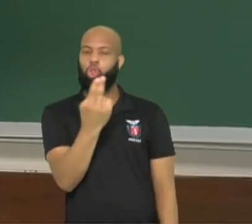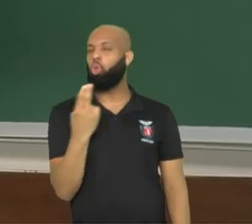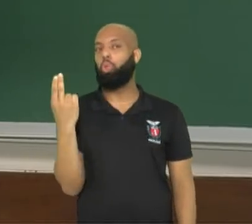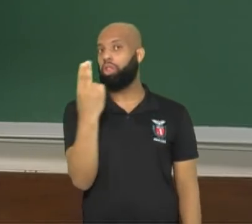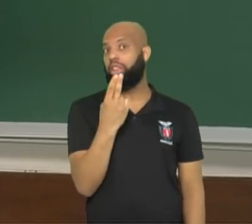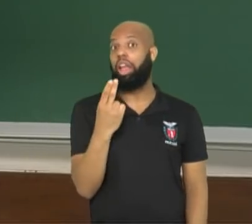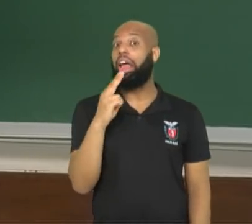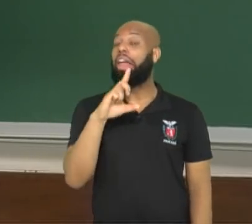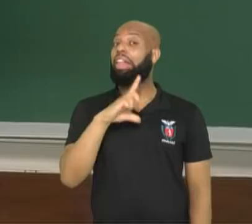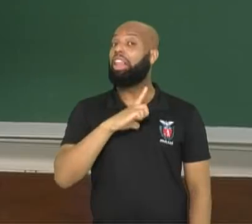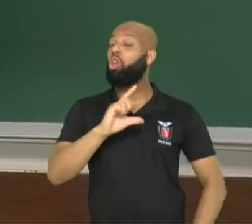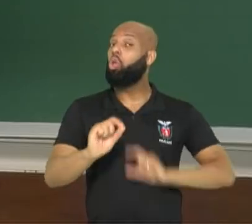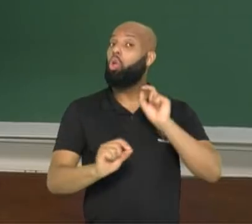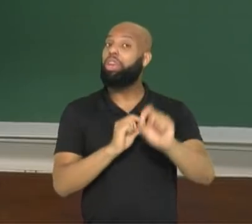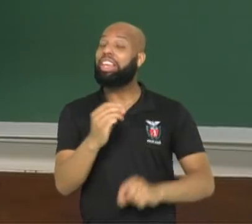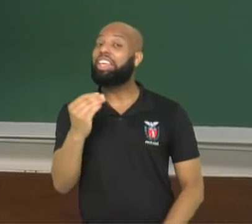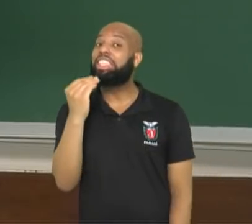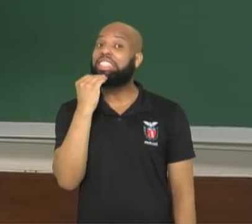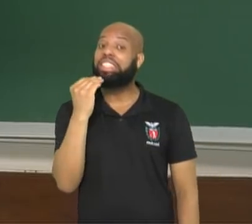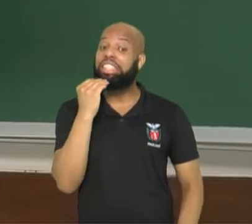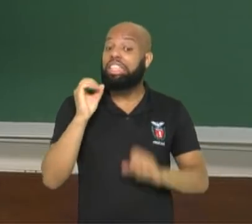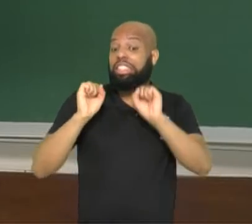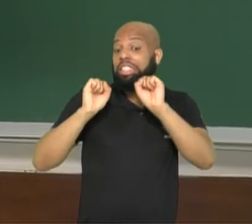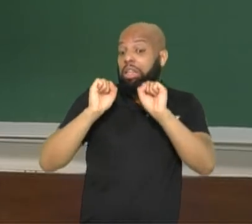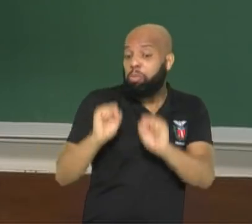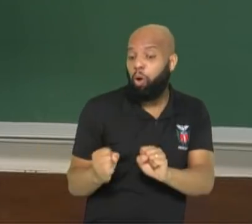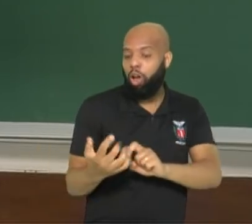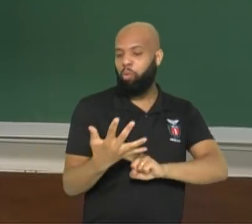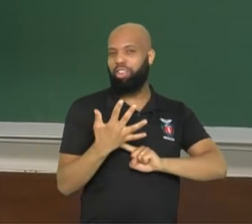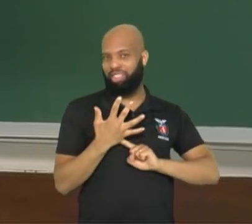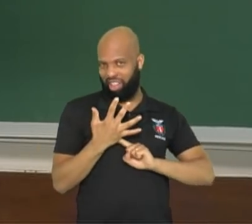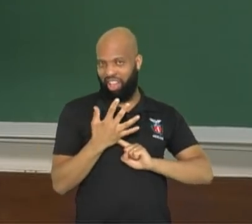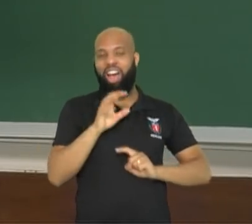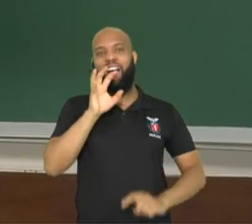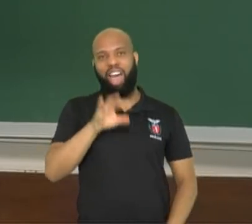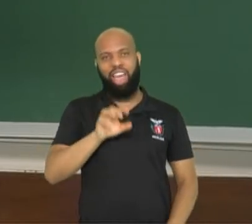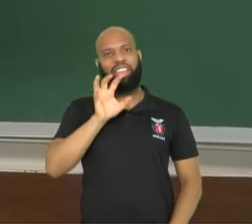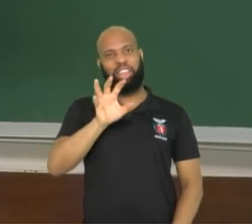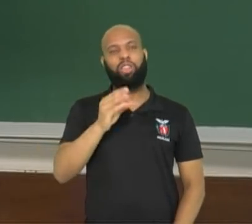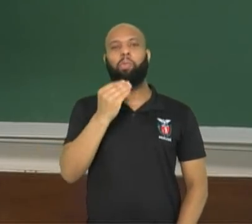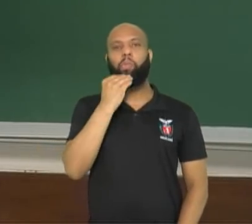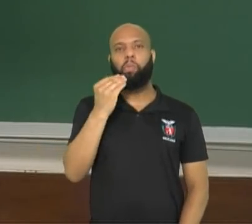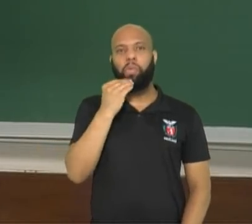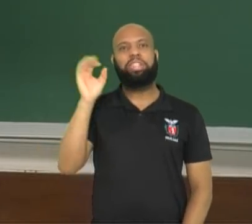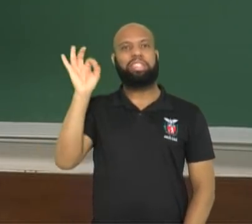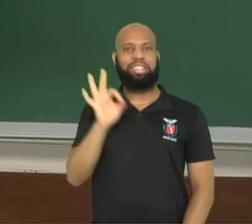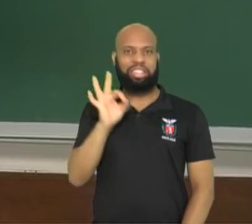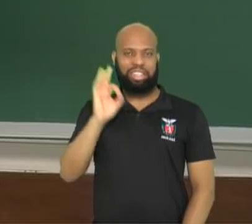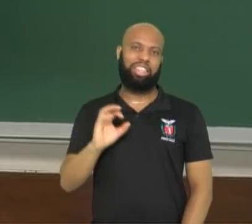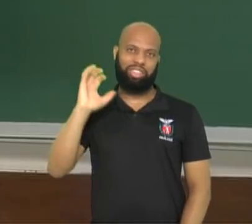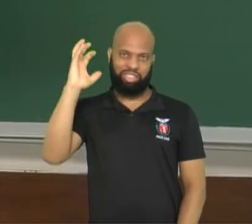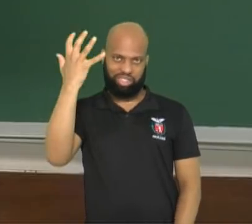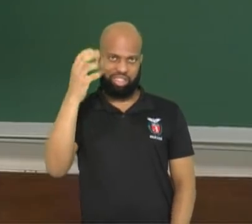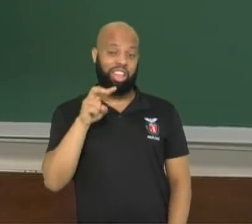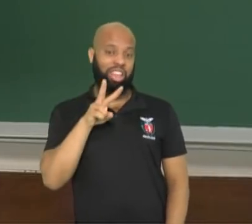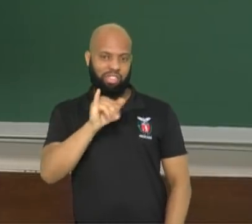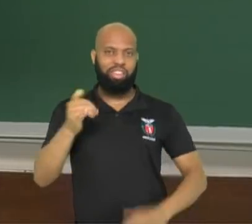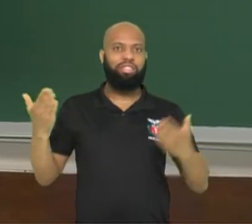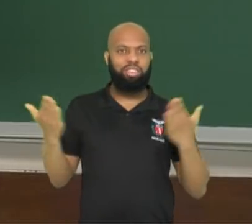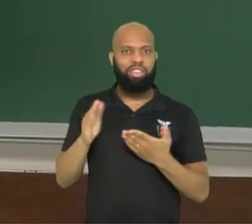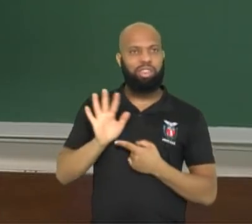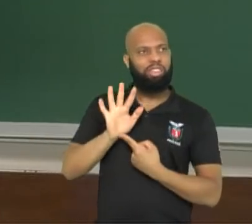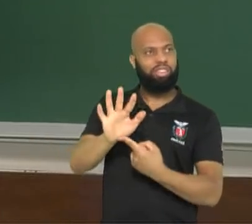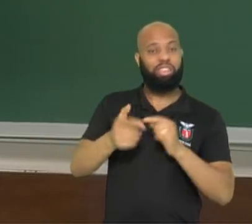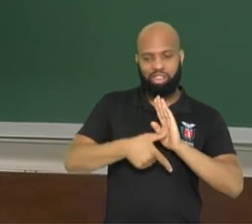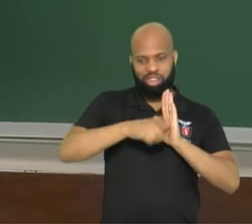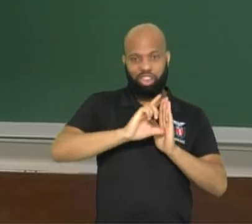cima? Não, infelizmente não, tá? Então essa é a probabilidade, ok? Então é o que a professora falou